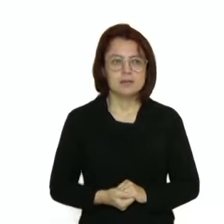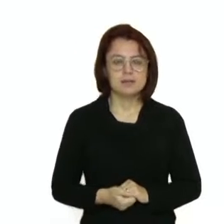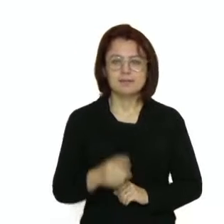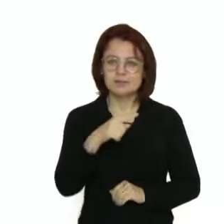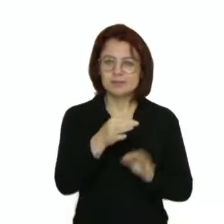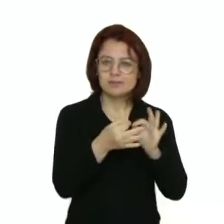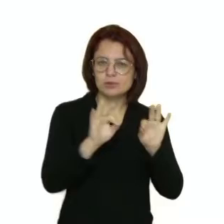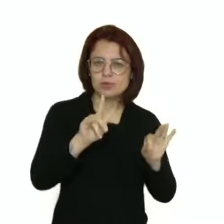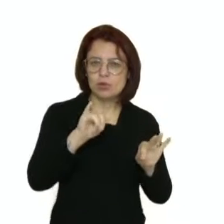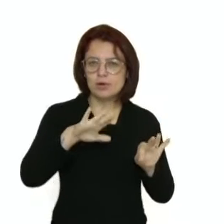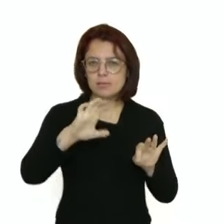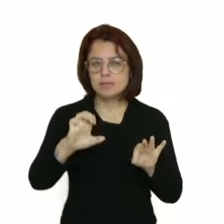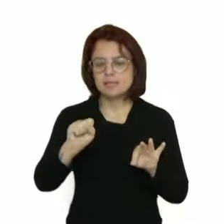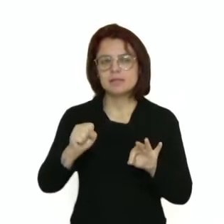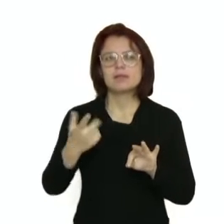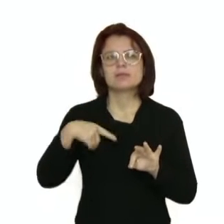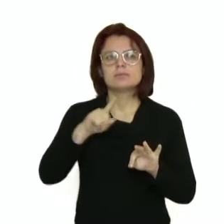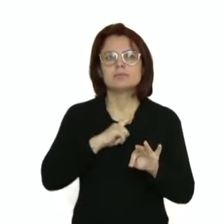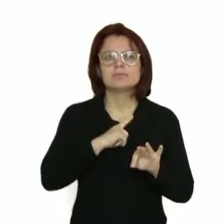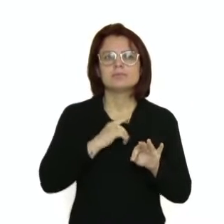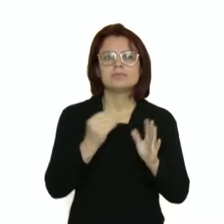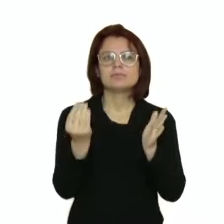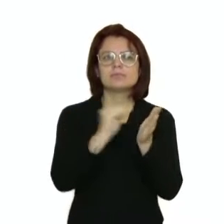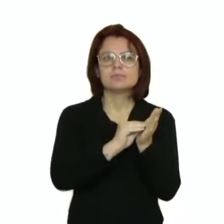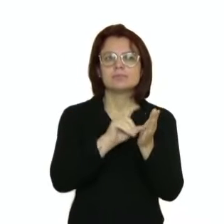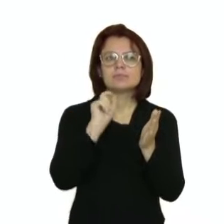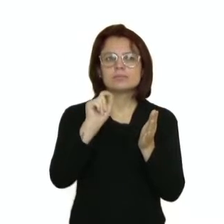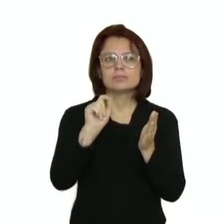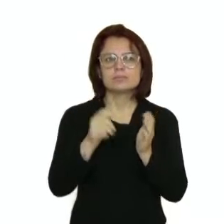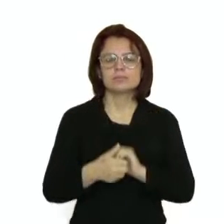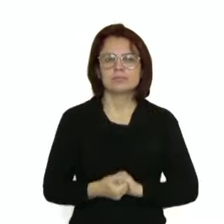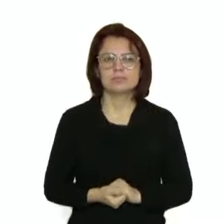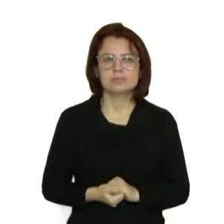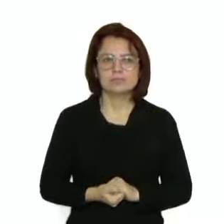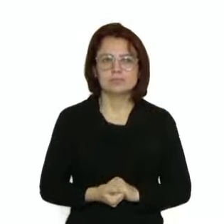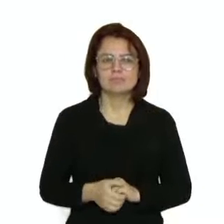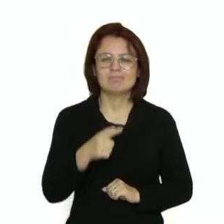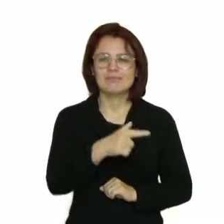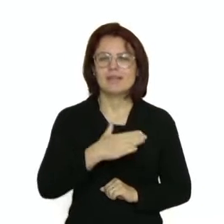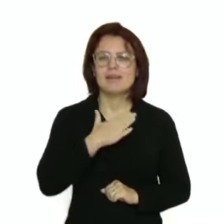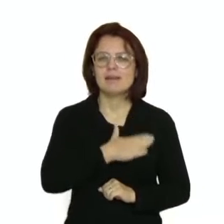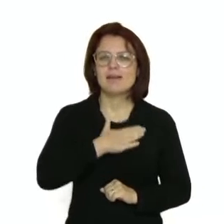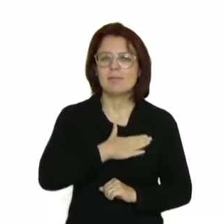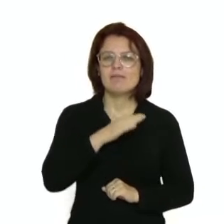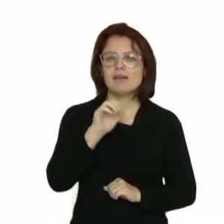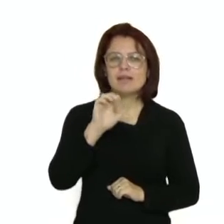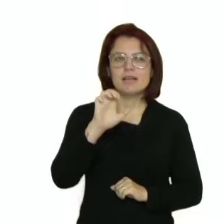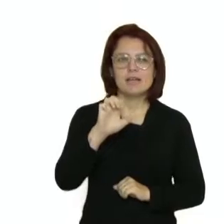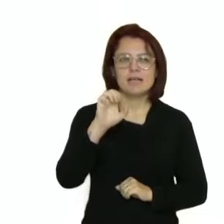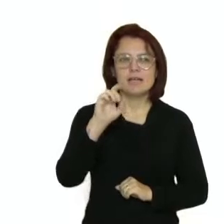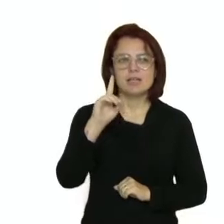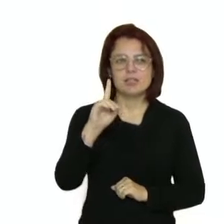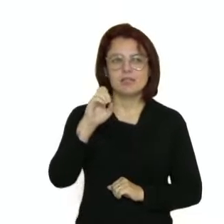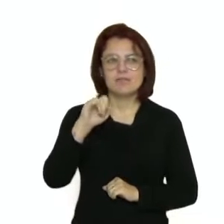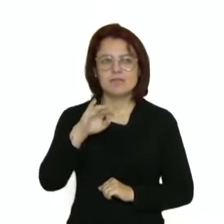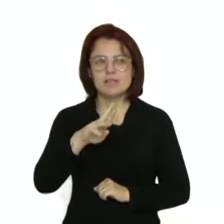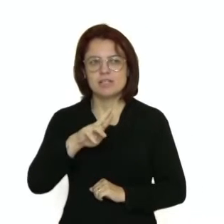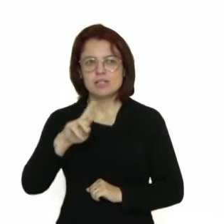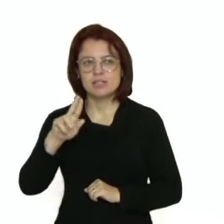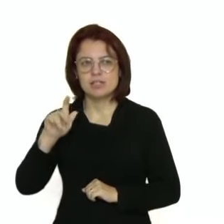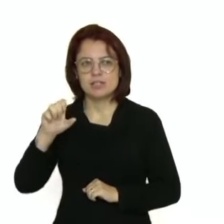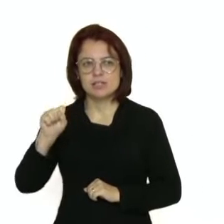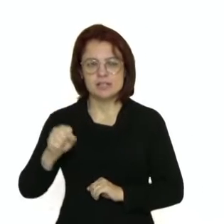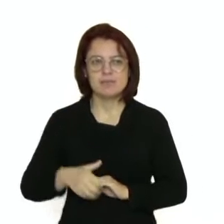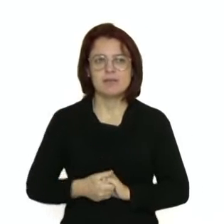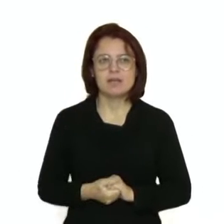Simplício Gomes, empregaremos esta expressão menos familiar. Ele amava Edviges. O seu amor tinha